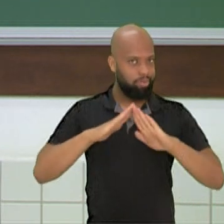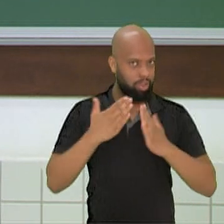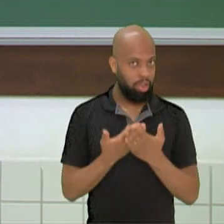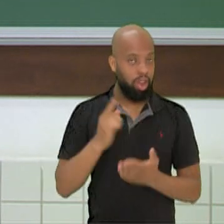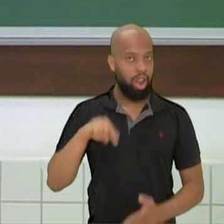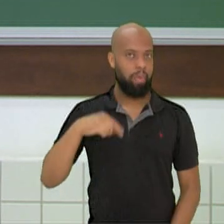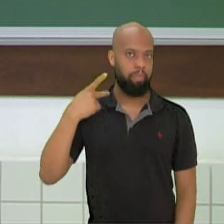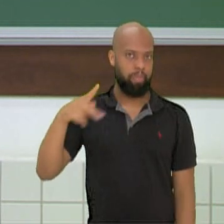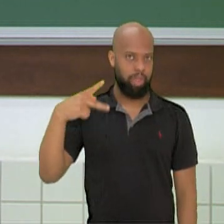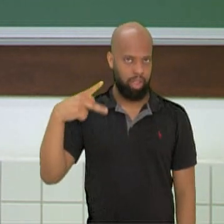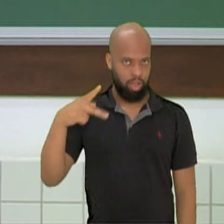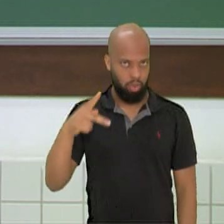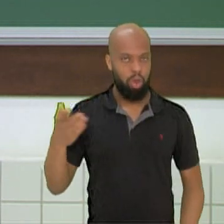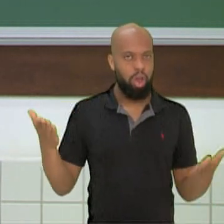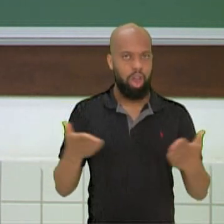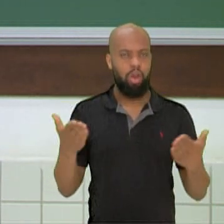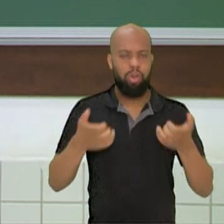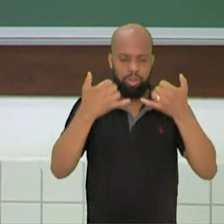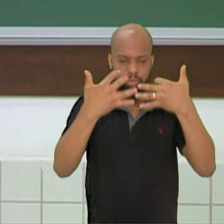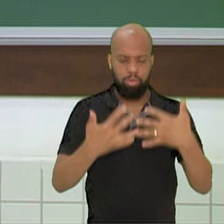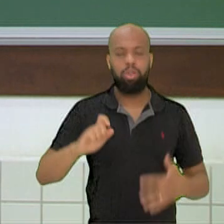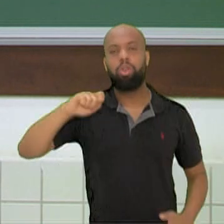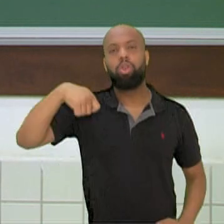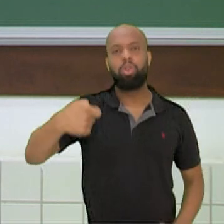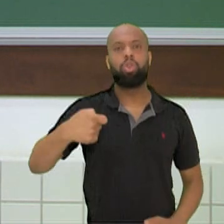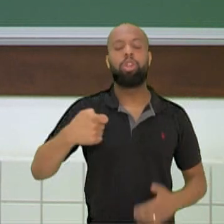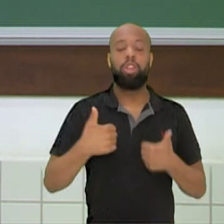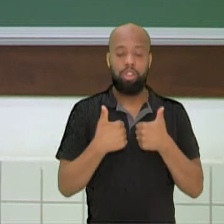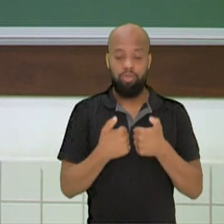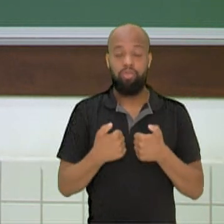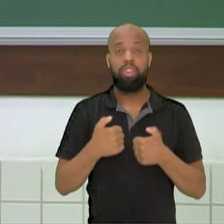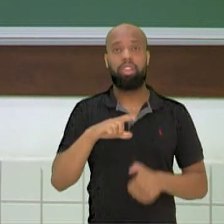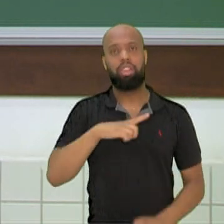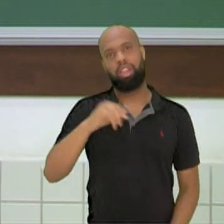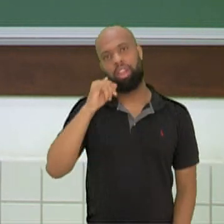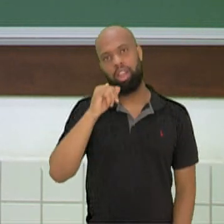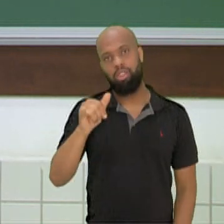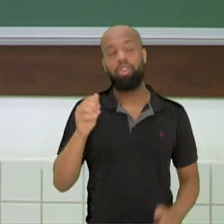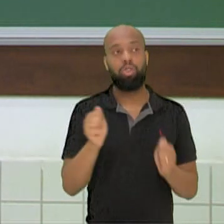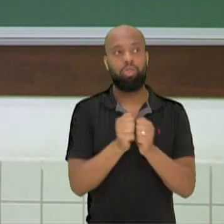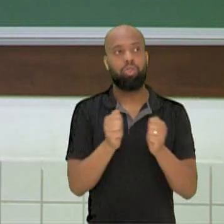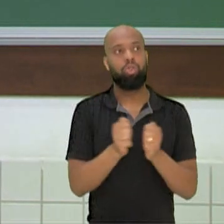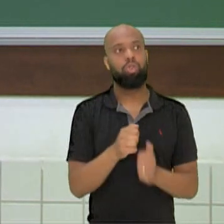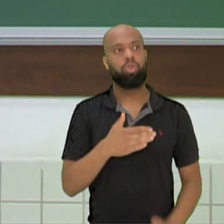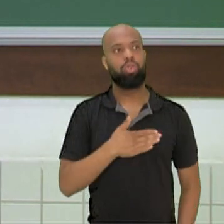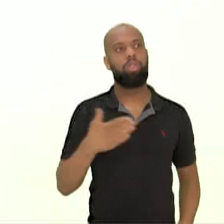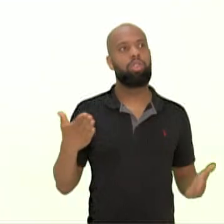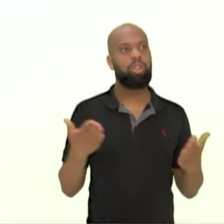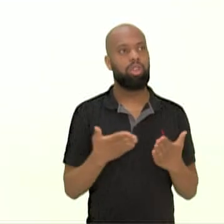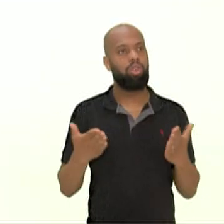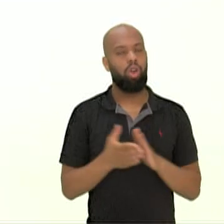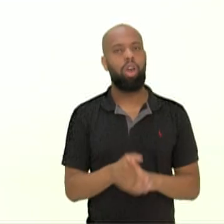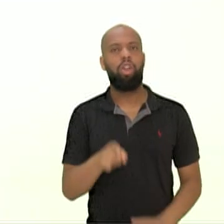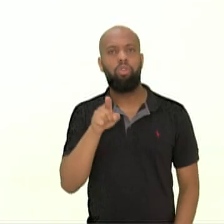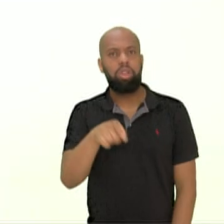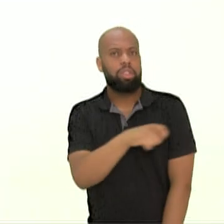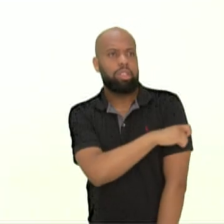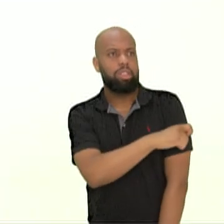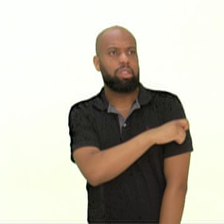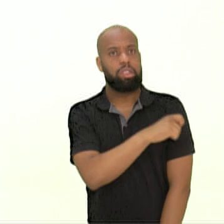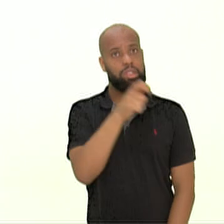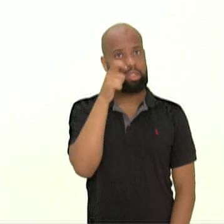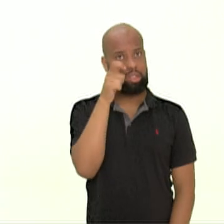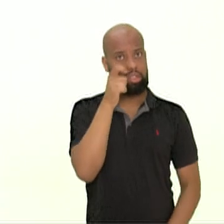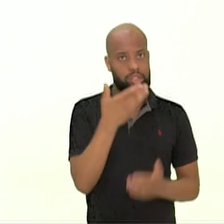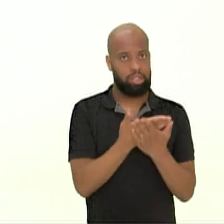algumas informações da parte da Física. Então, antes de começar a aula, uns recadinhos, me acompanhem na tela. Então, ali, aos estudantes que estão assistindo as aulas